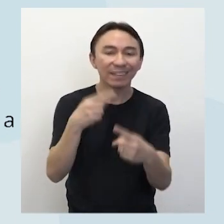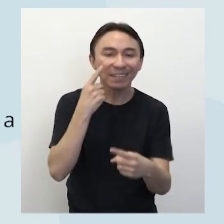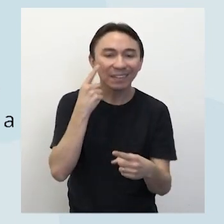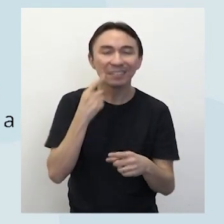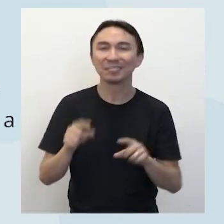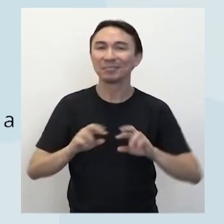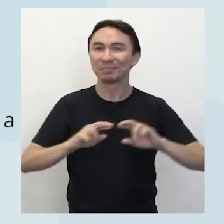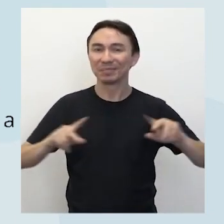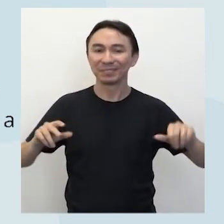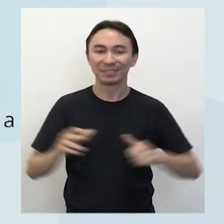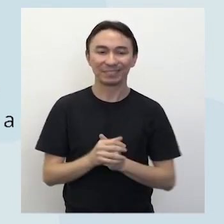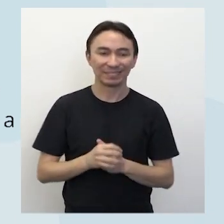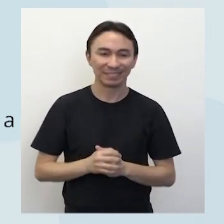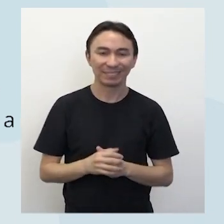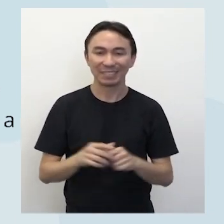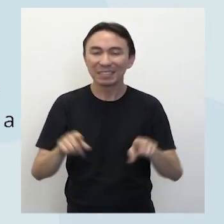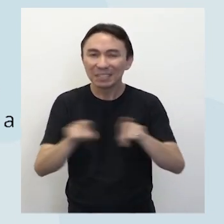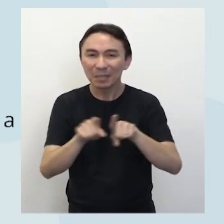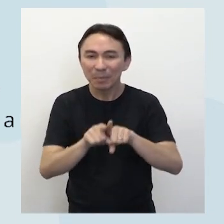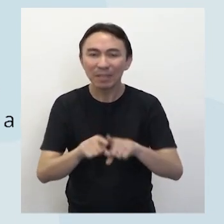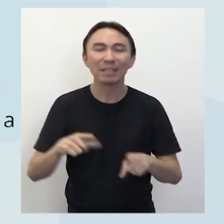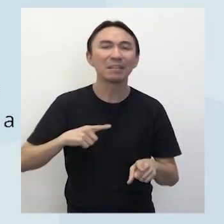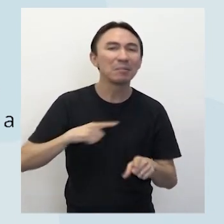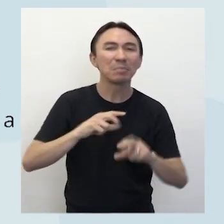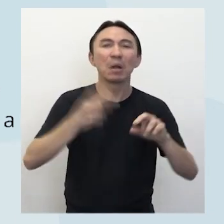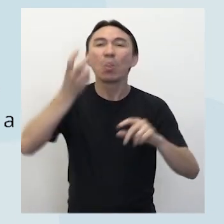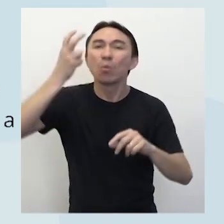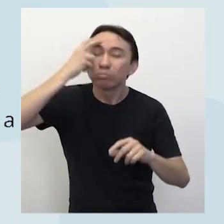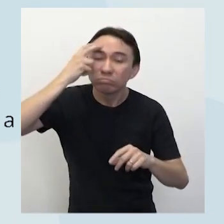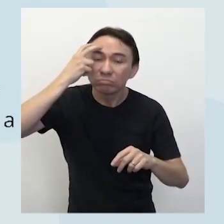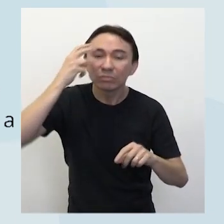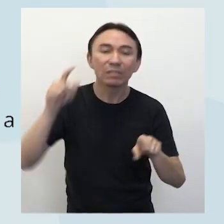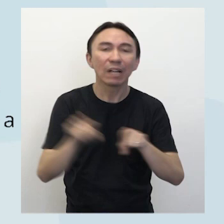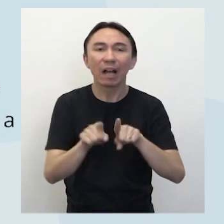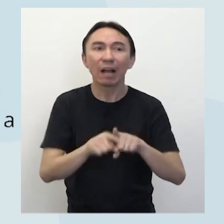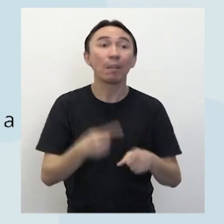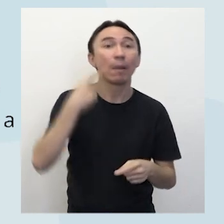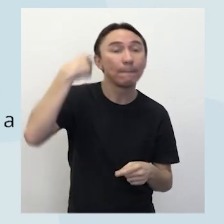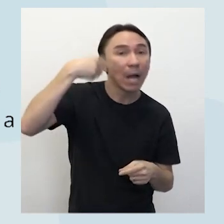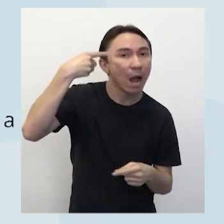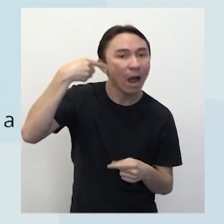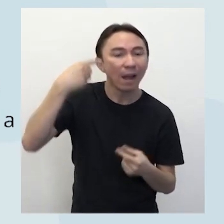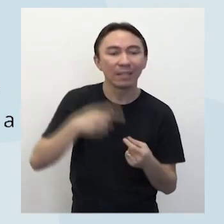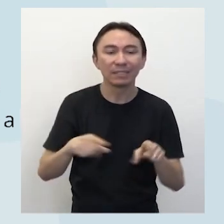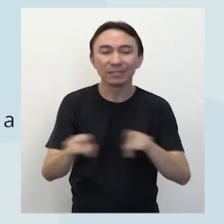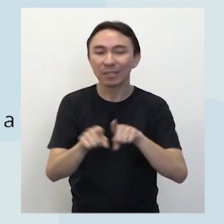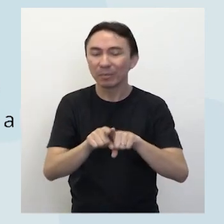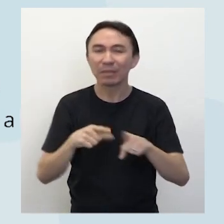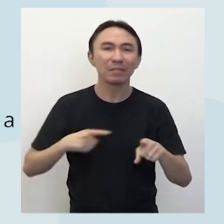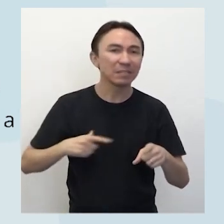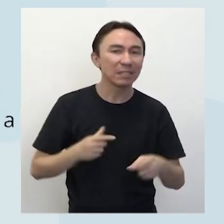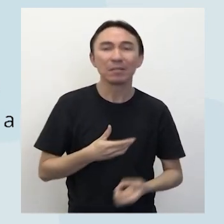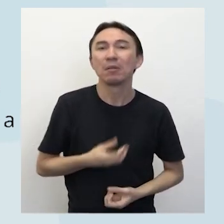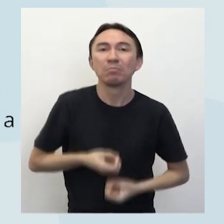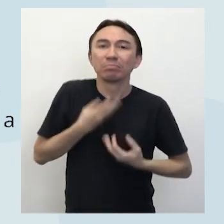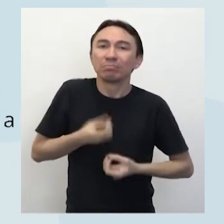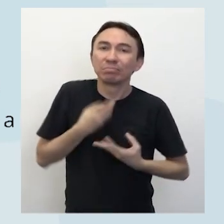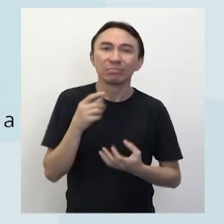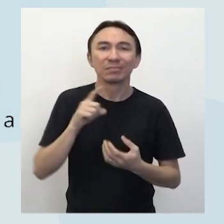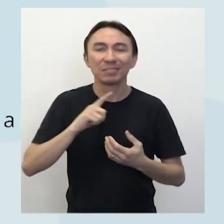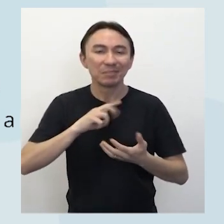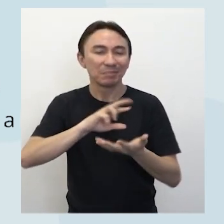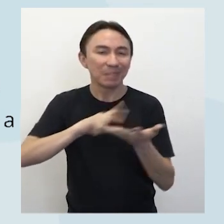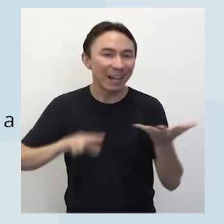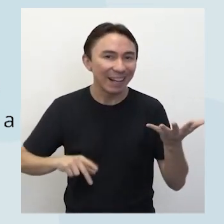slammers. Relacionamos essas expressões artísticas e culturais e propusemos a elaboração de repentes e slams a